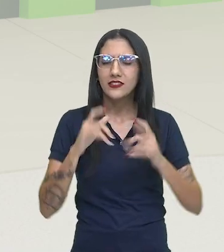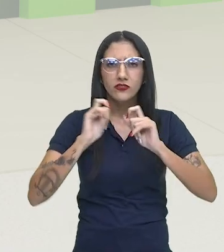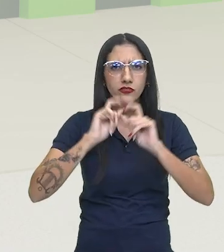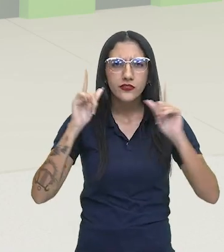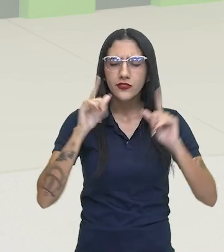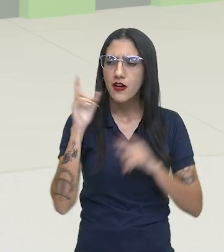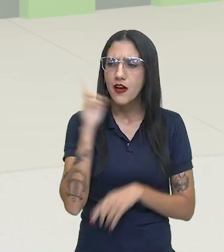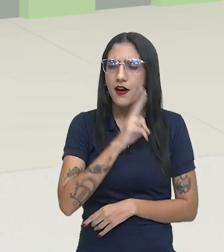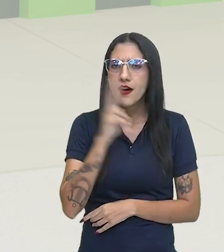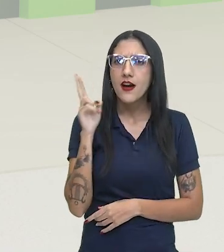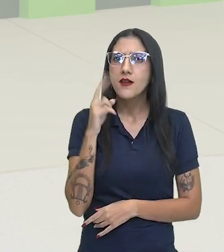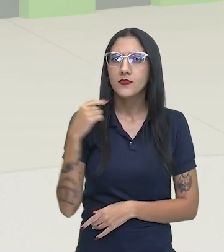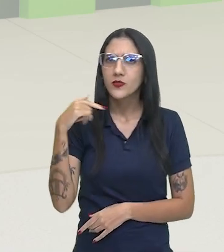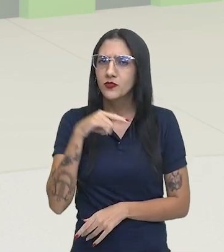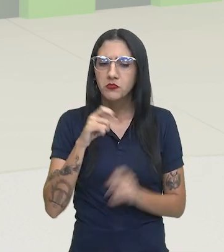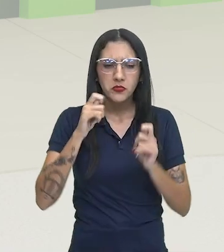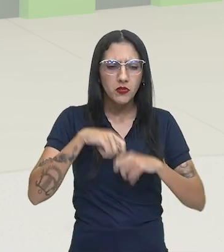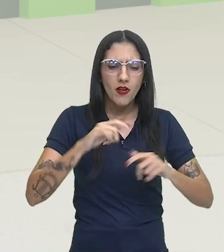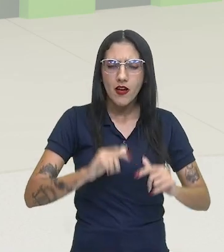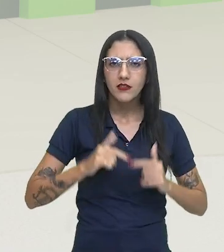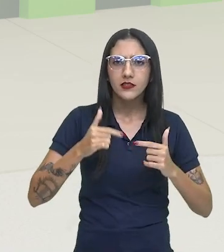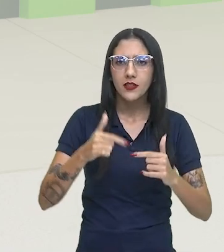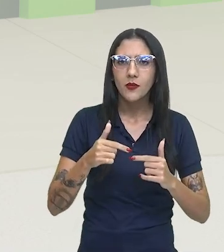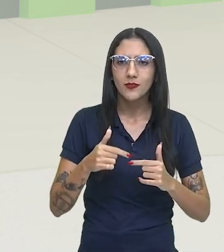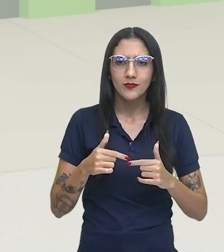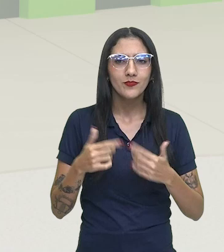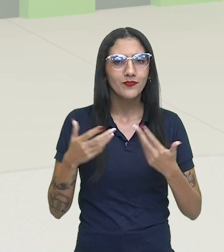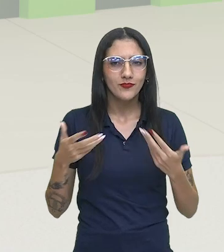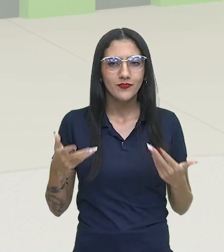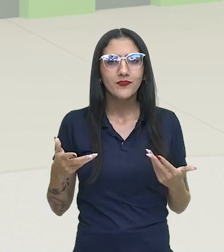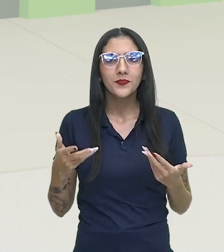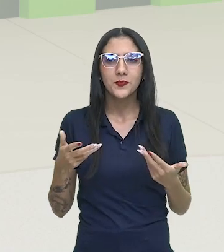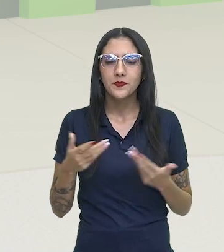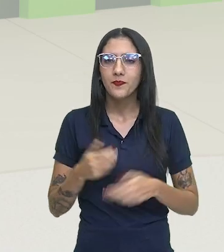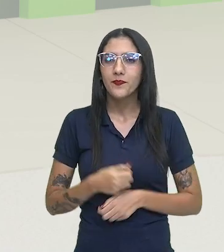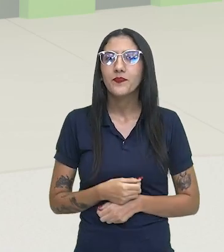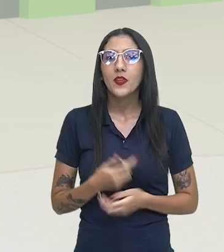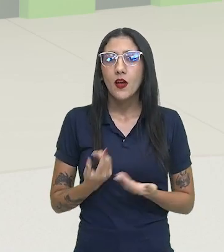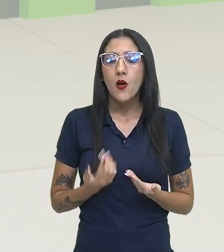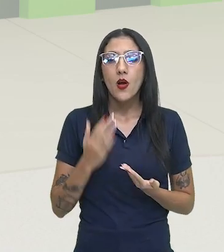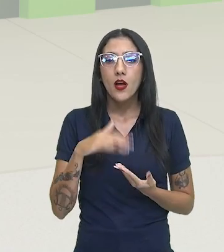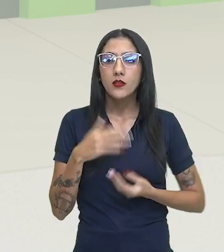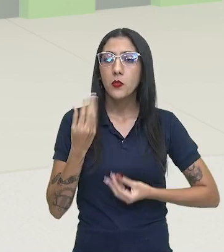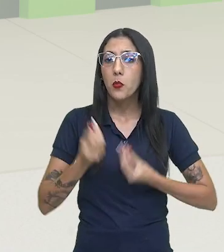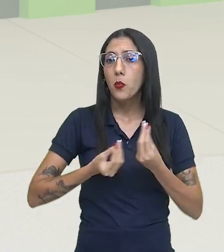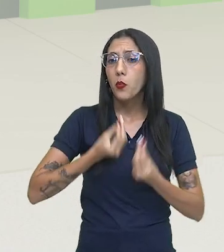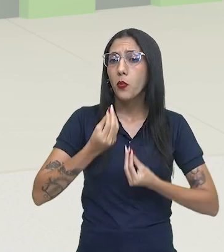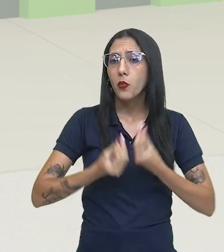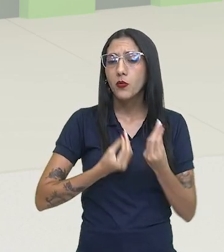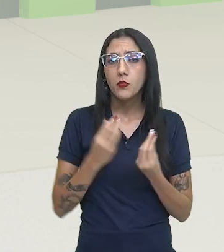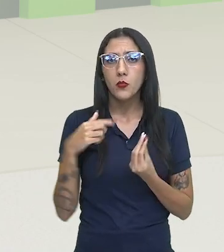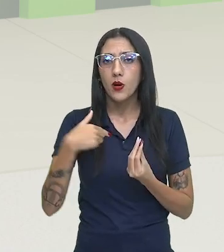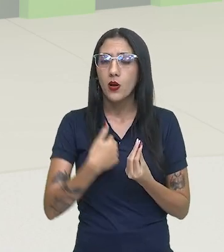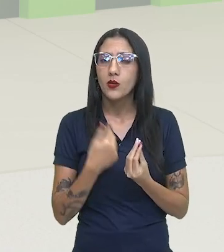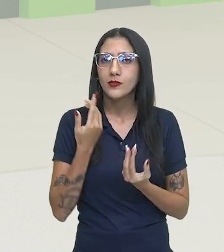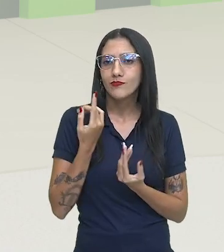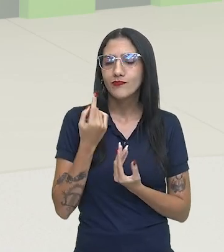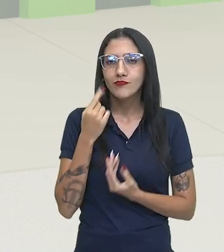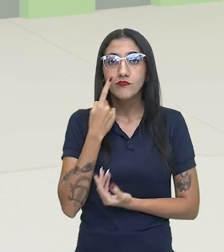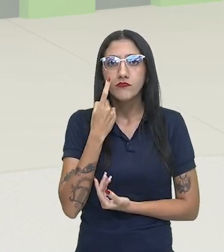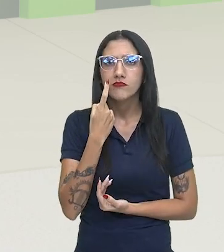por exemplo, para você executar. E é isso. E aí é como que a nossa curiosidade fica